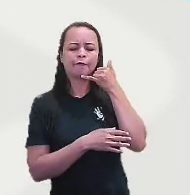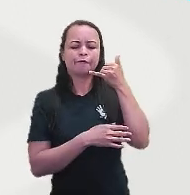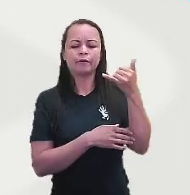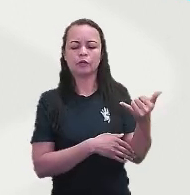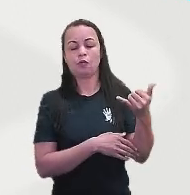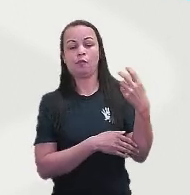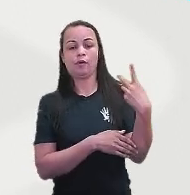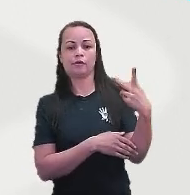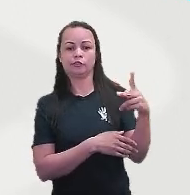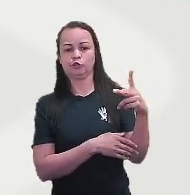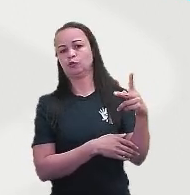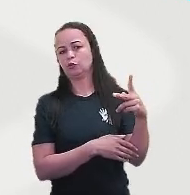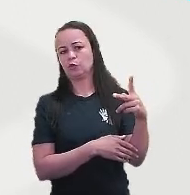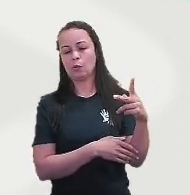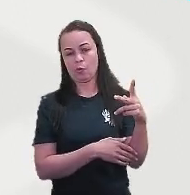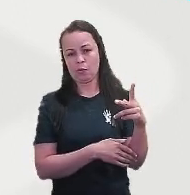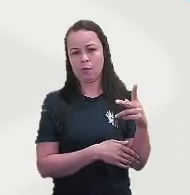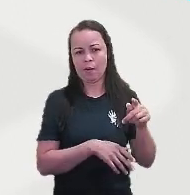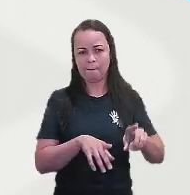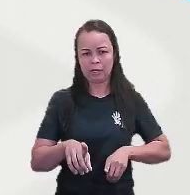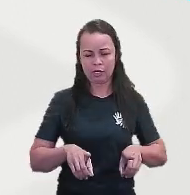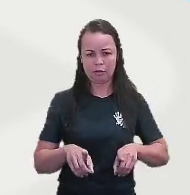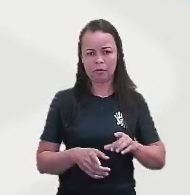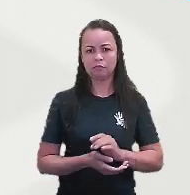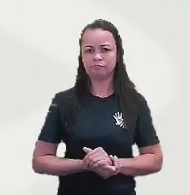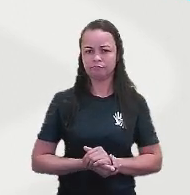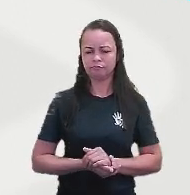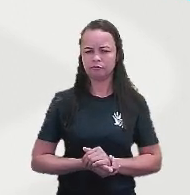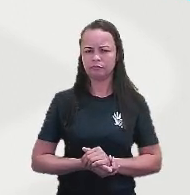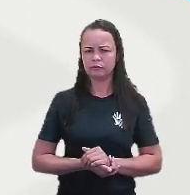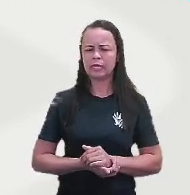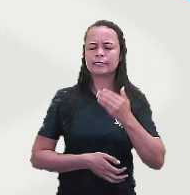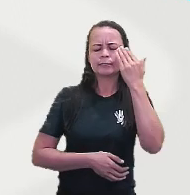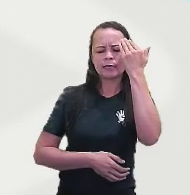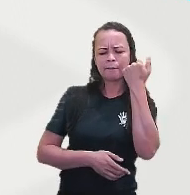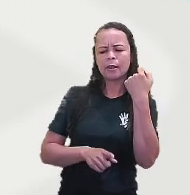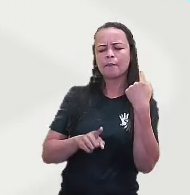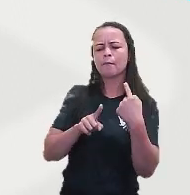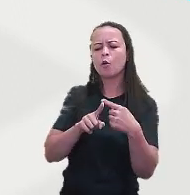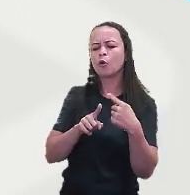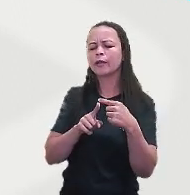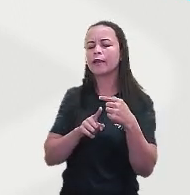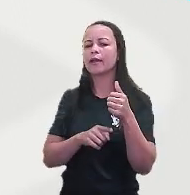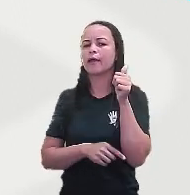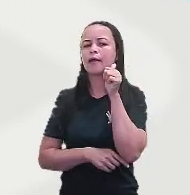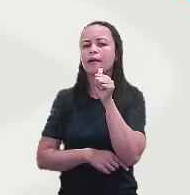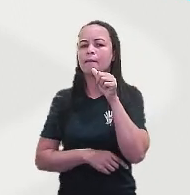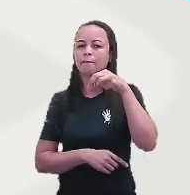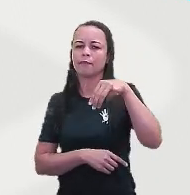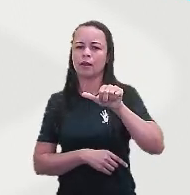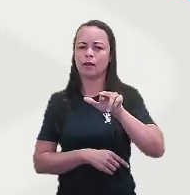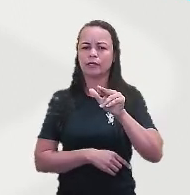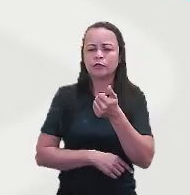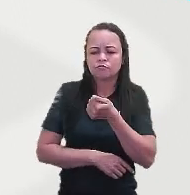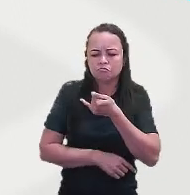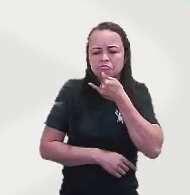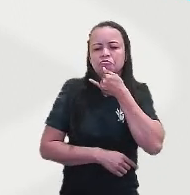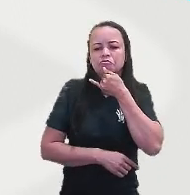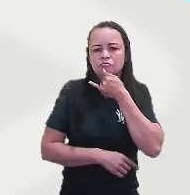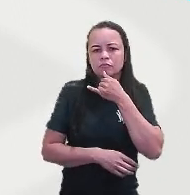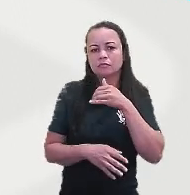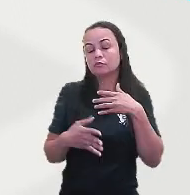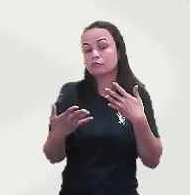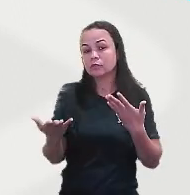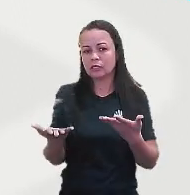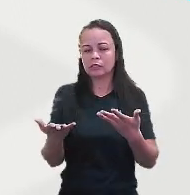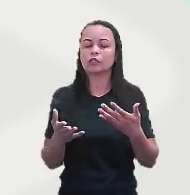saber por que Maria está triste. Então, ele não está perguntando, né, por que Maria está triste, está só fazendo uma afirmação